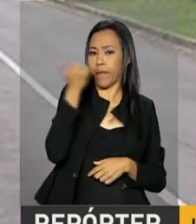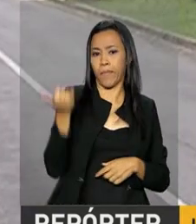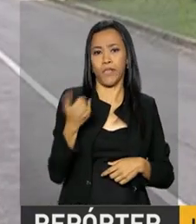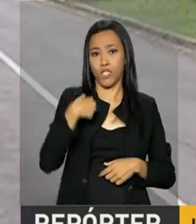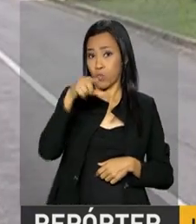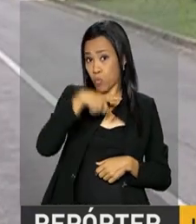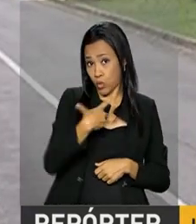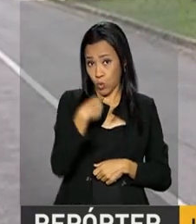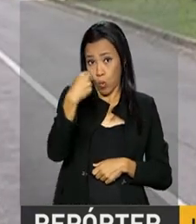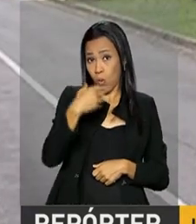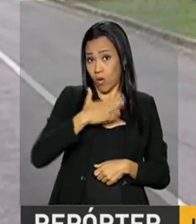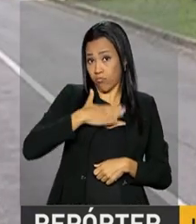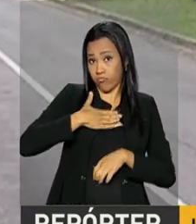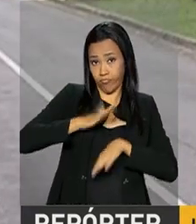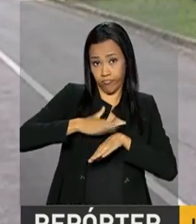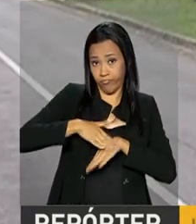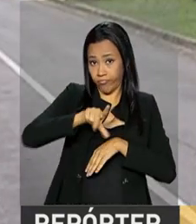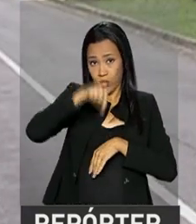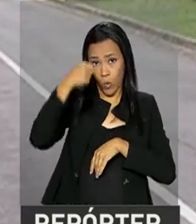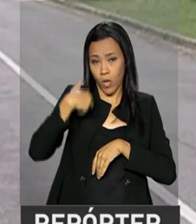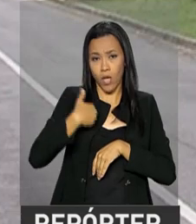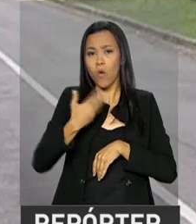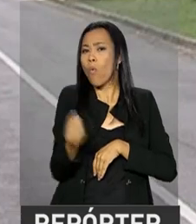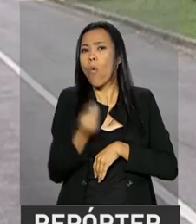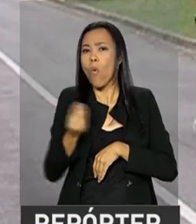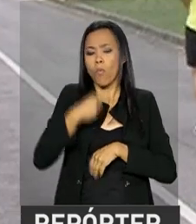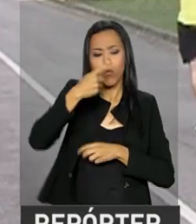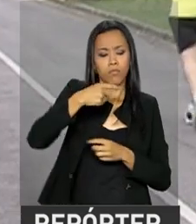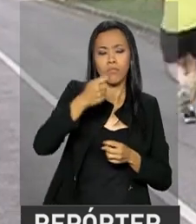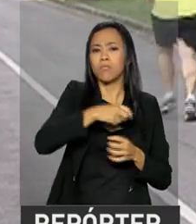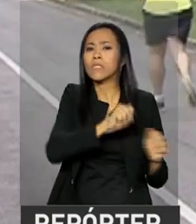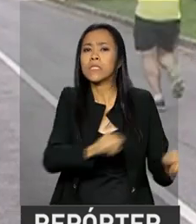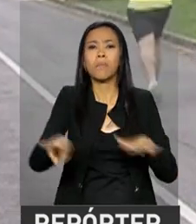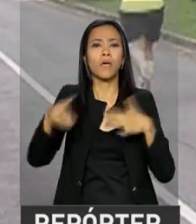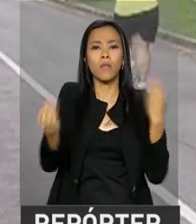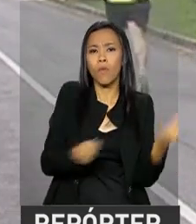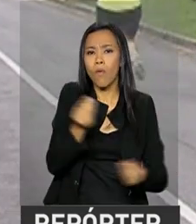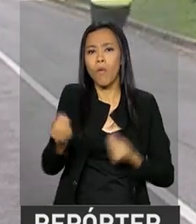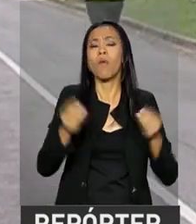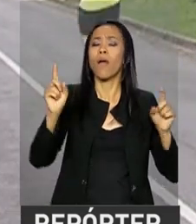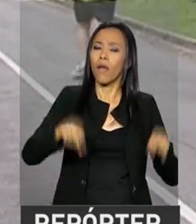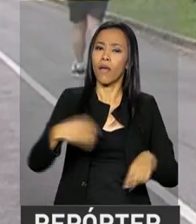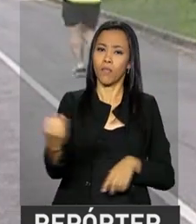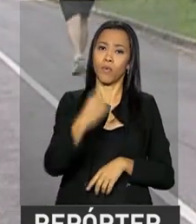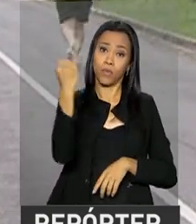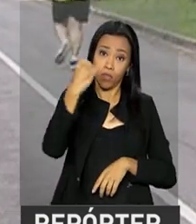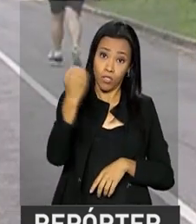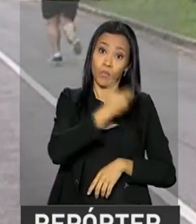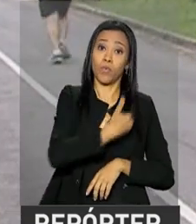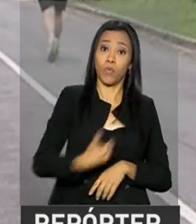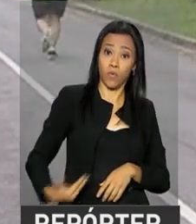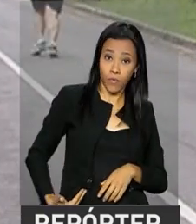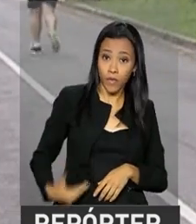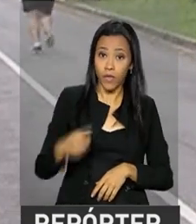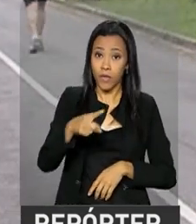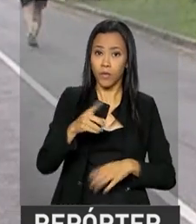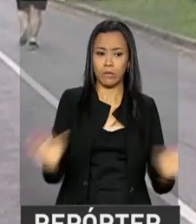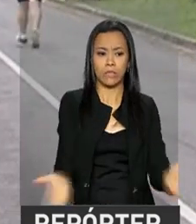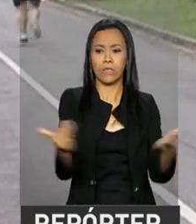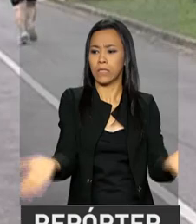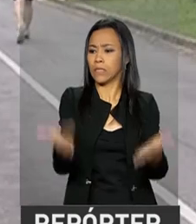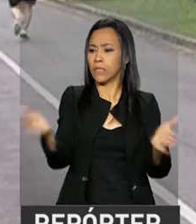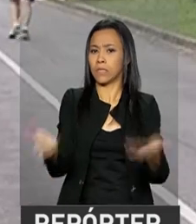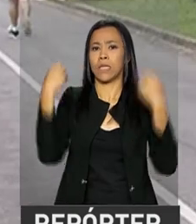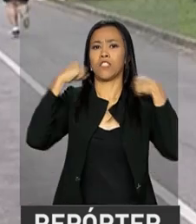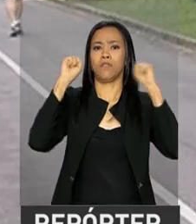escolha pessoal saber como com qual frequência e quantos brasileiros se exercitam é importante para o poder público desenvolver Políticas